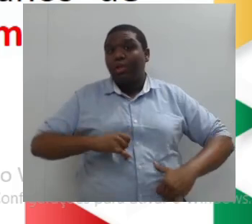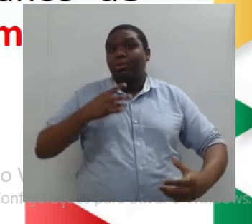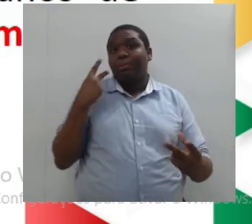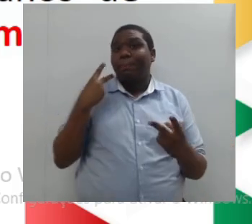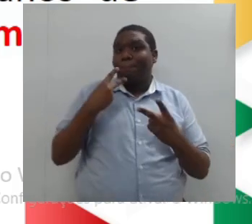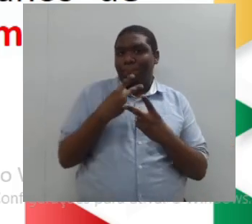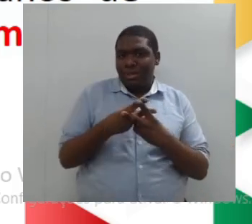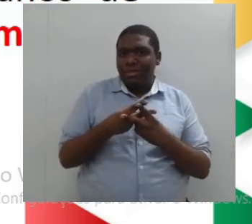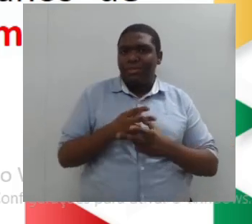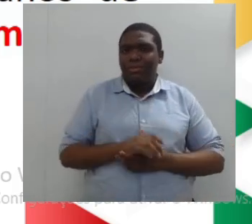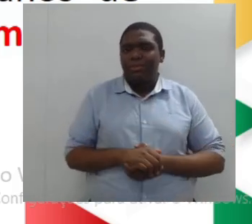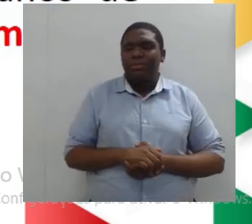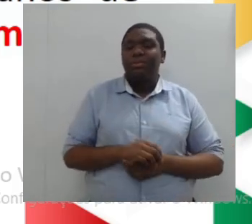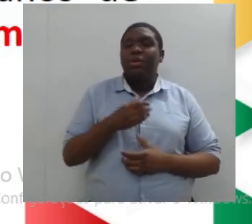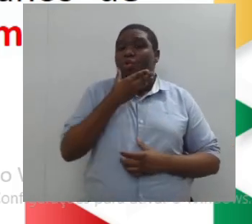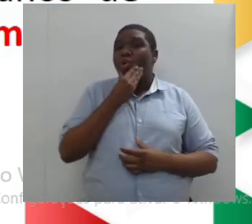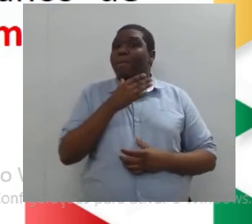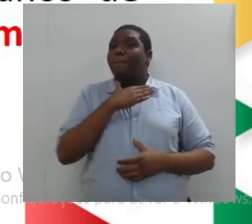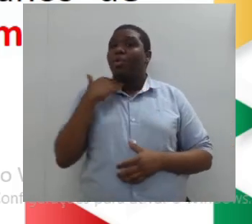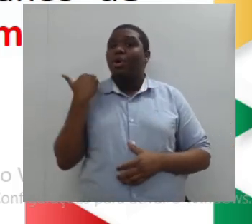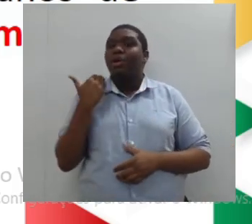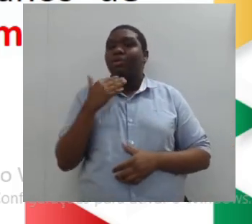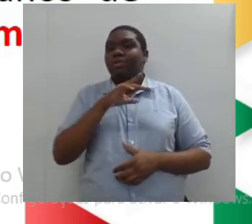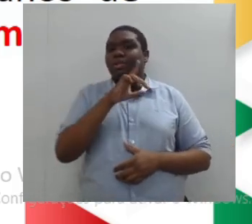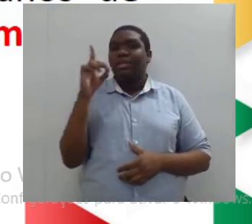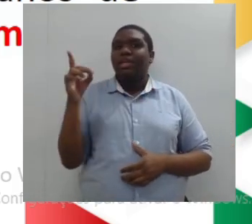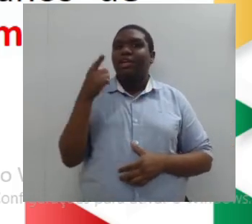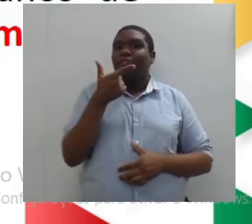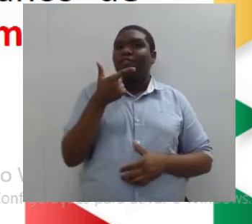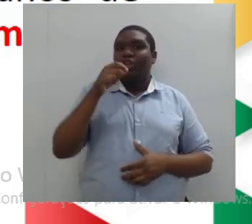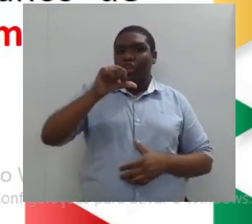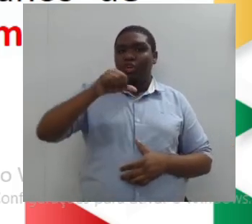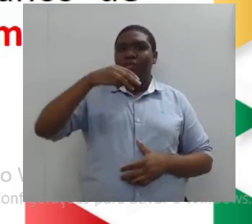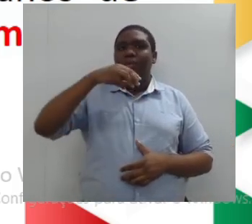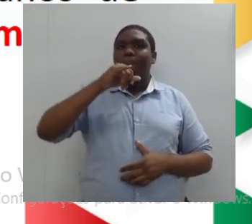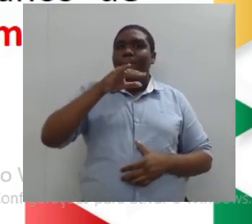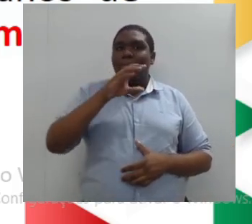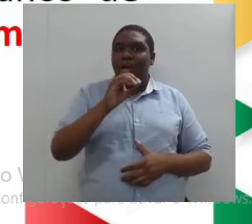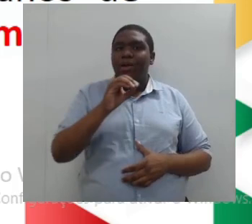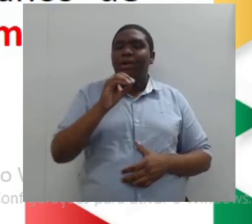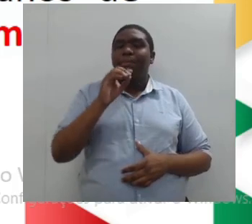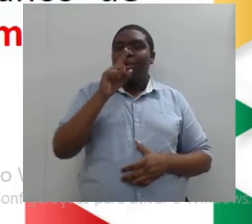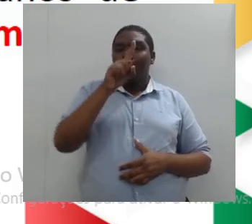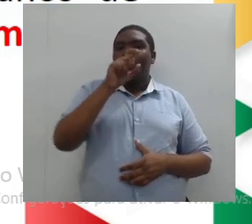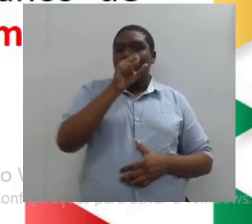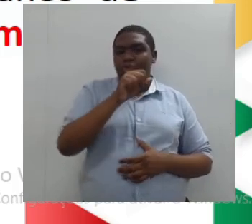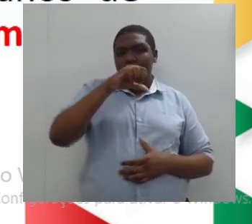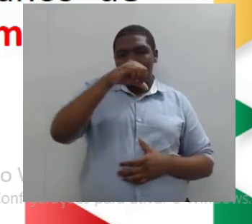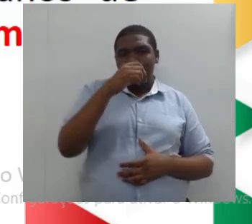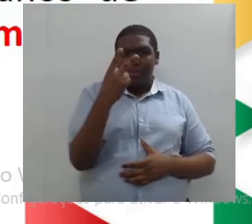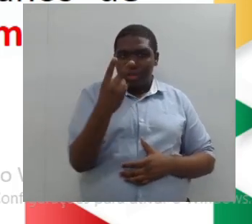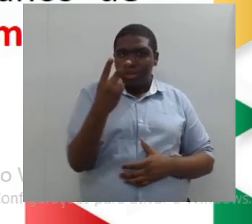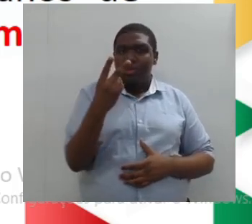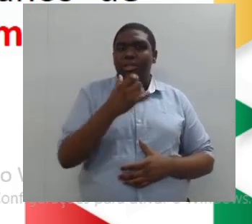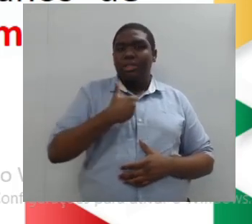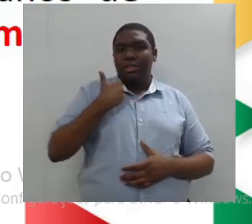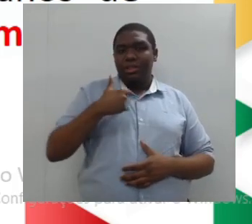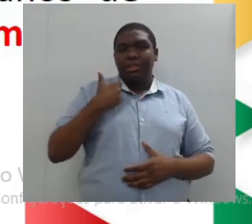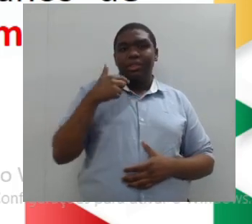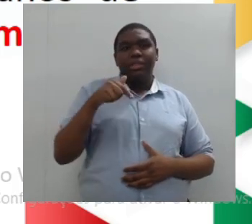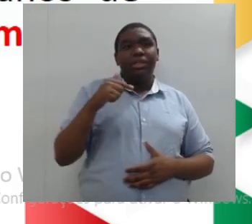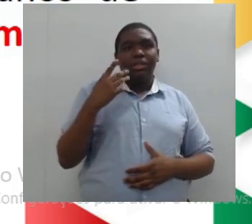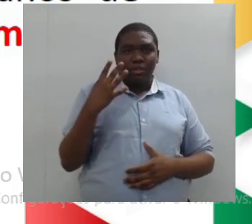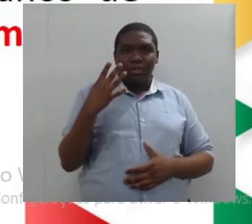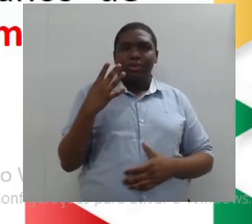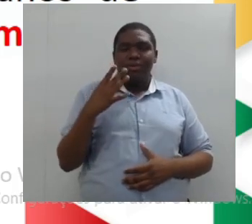prisioneiros. Baha'u'lláh faleceu em 29 de maio de 1892, aos